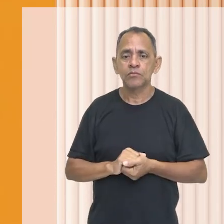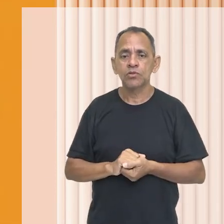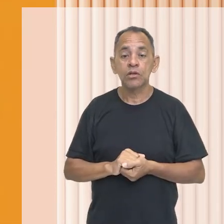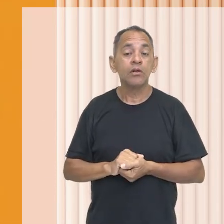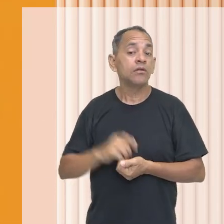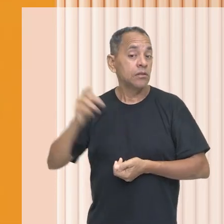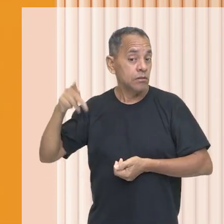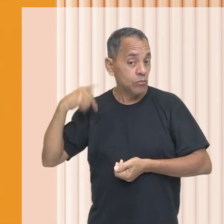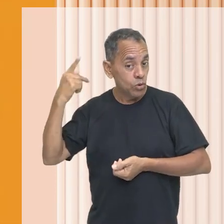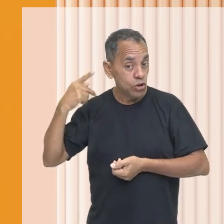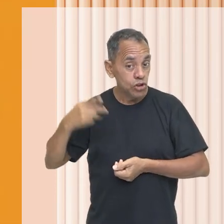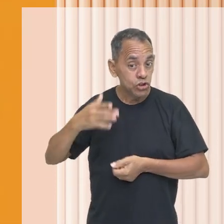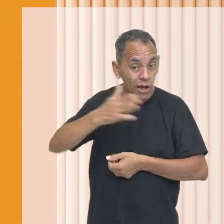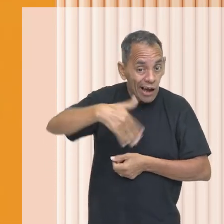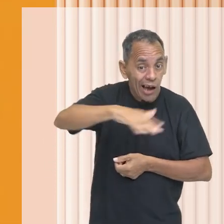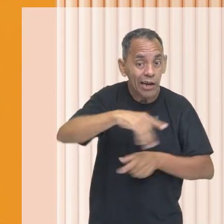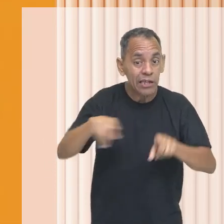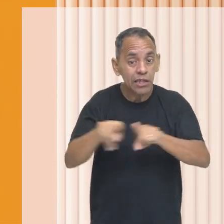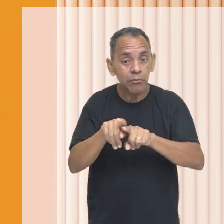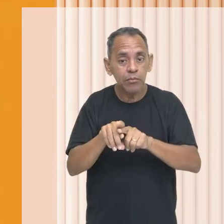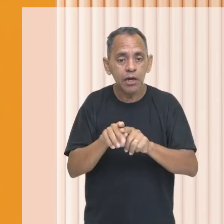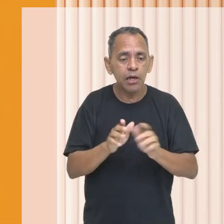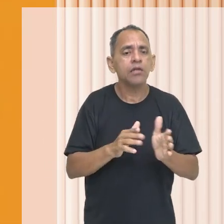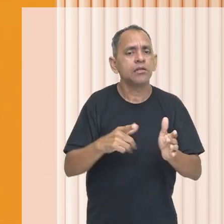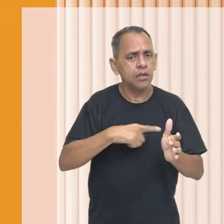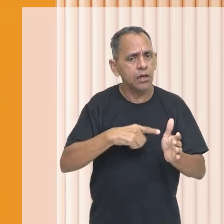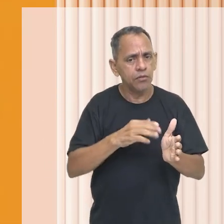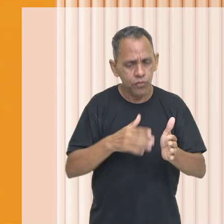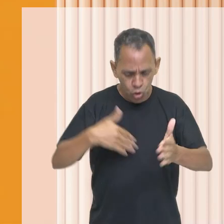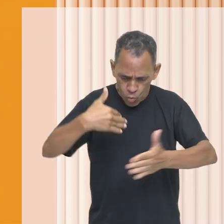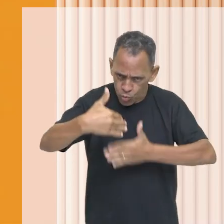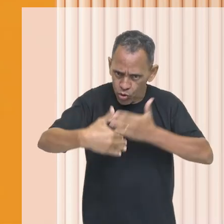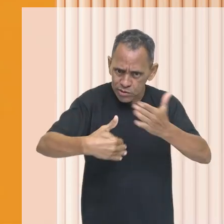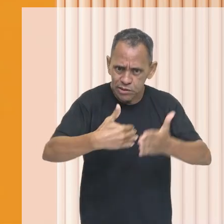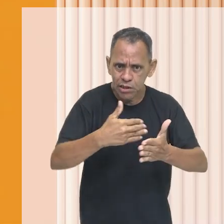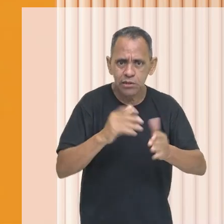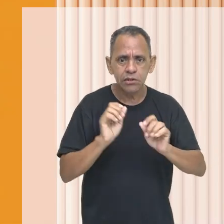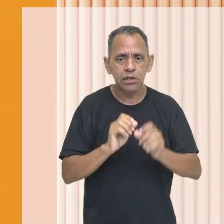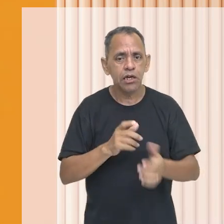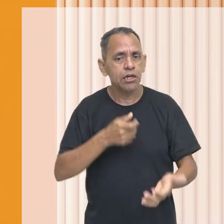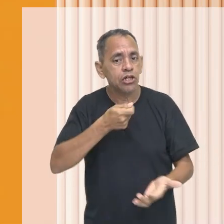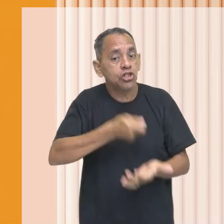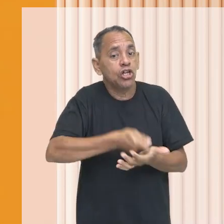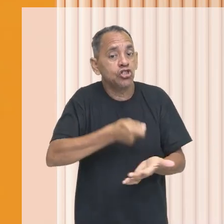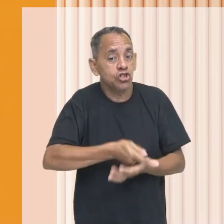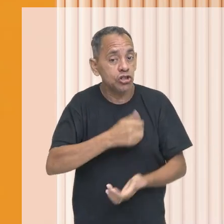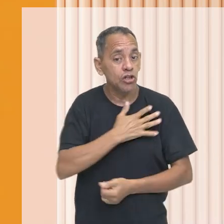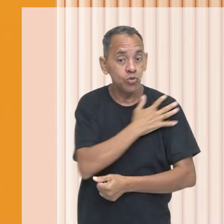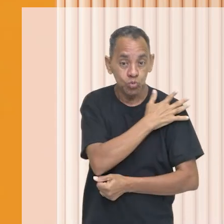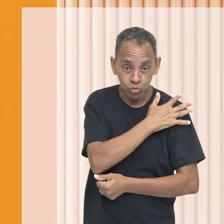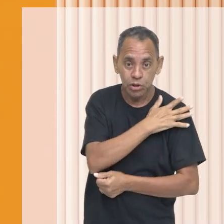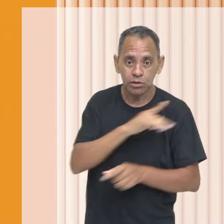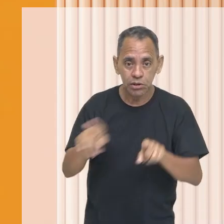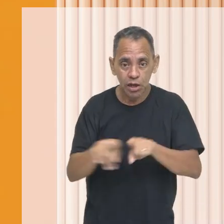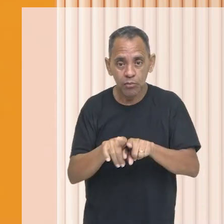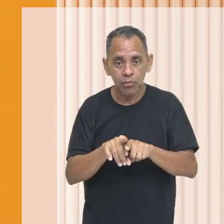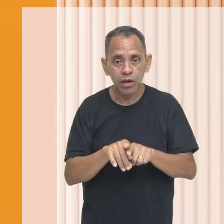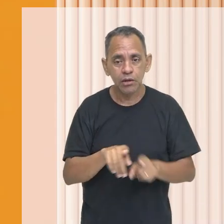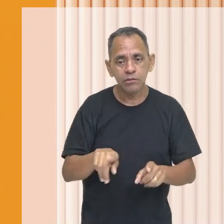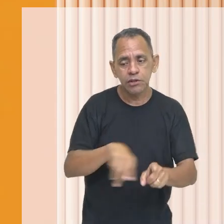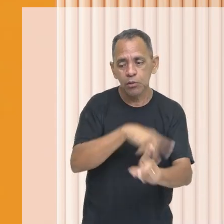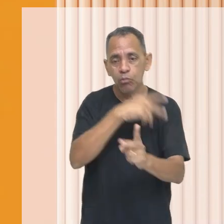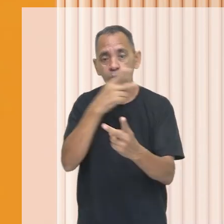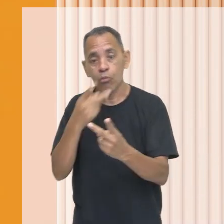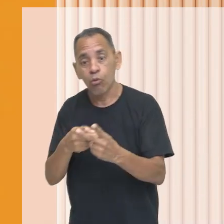né, de um governo ditatorial, mas, né, após esse período você vai